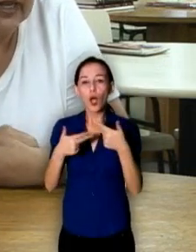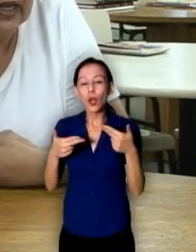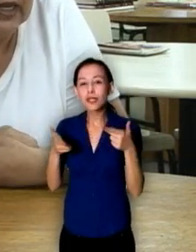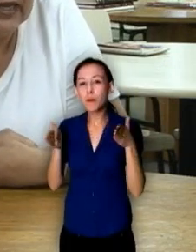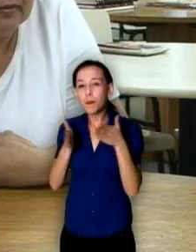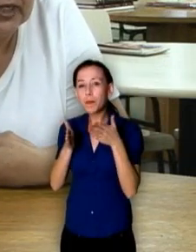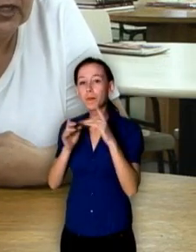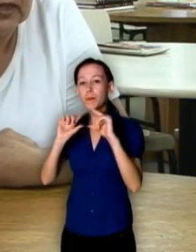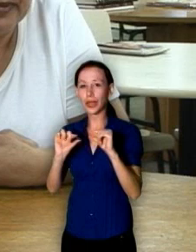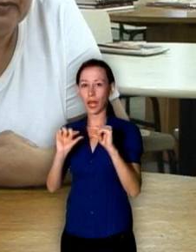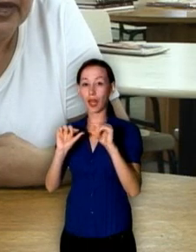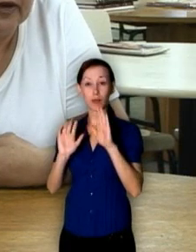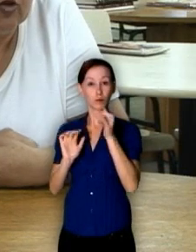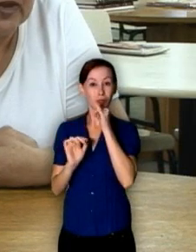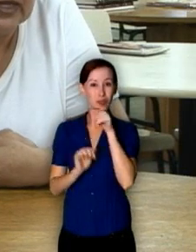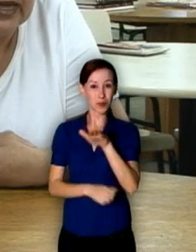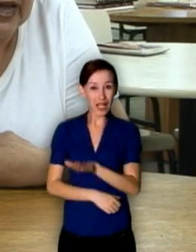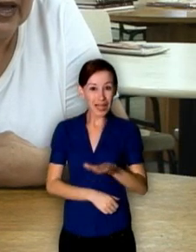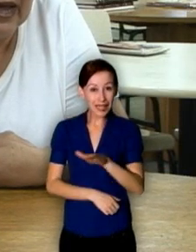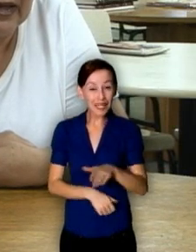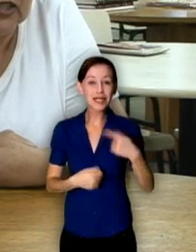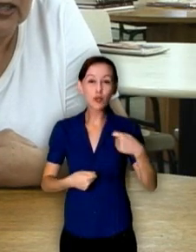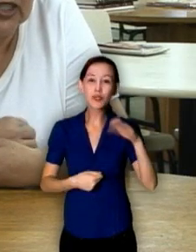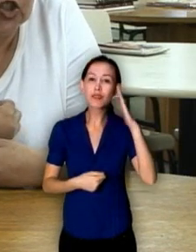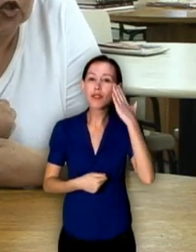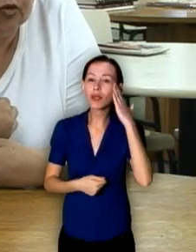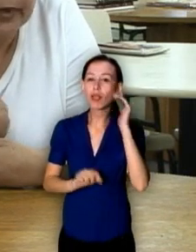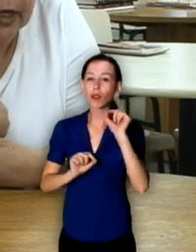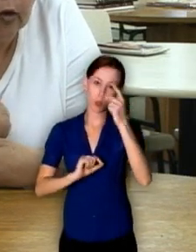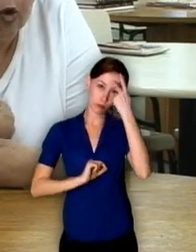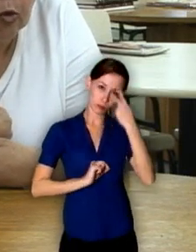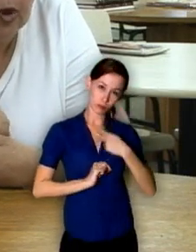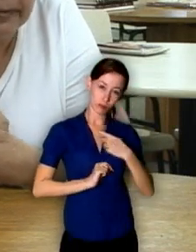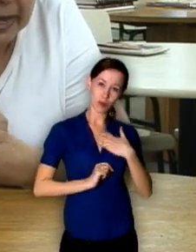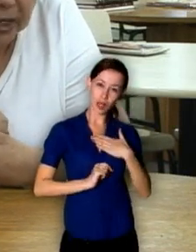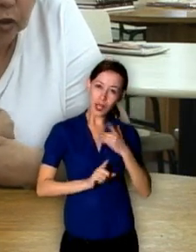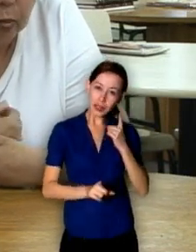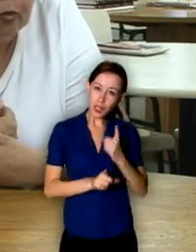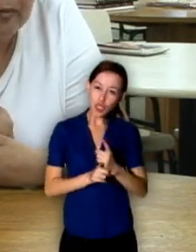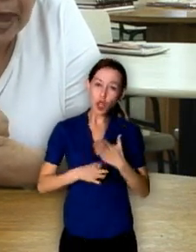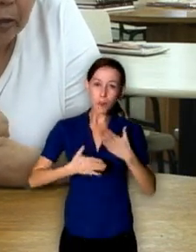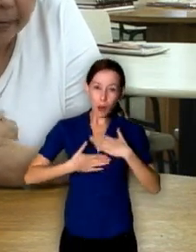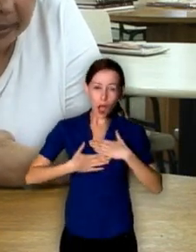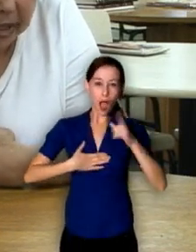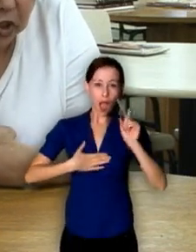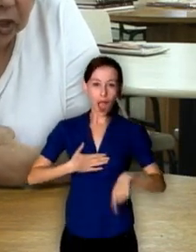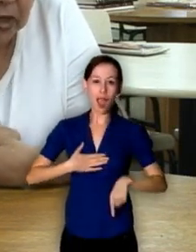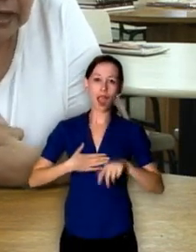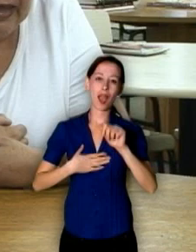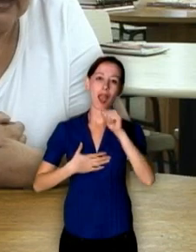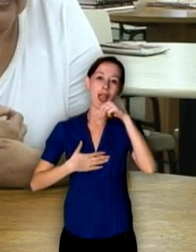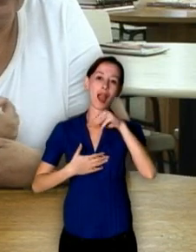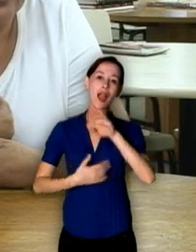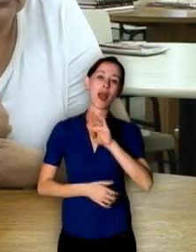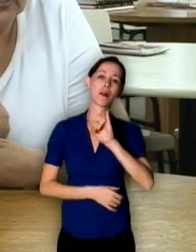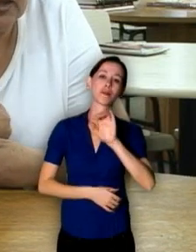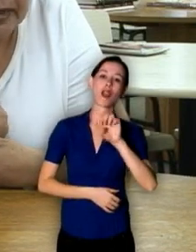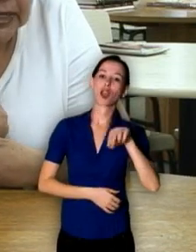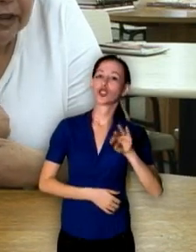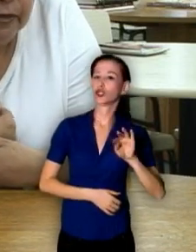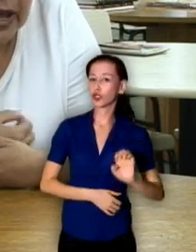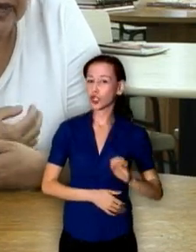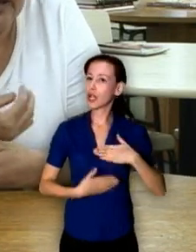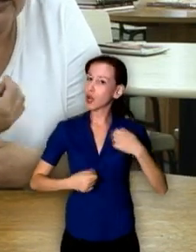acho que a criança ela precisa primeiro começar a se descobrir como um ambiente, como um meio ambiente, que ela precisa